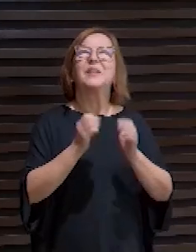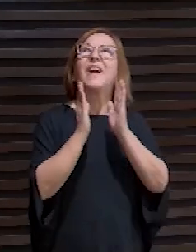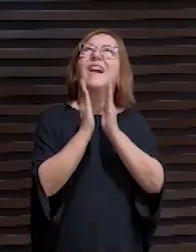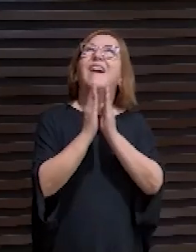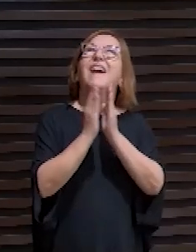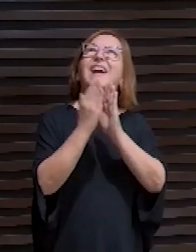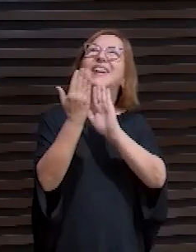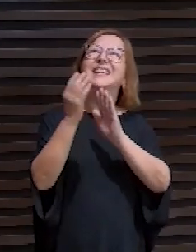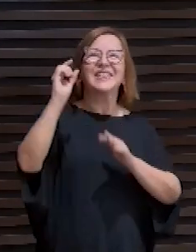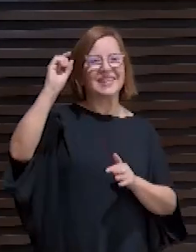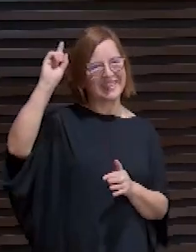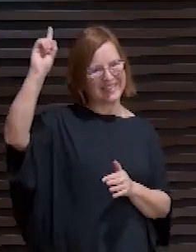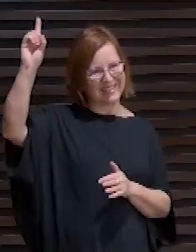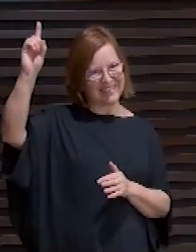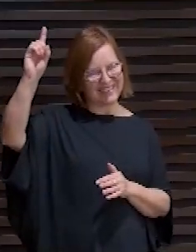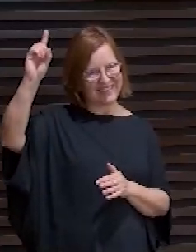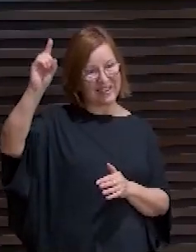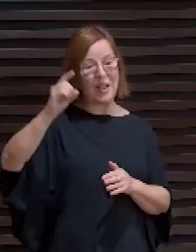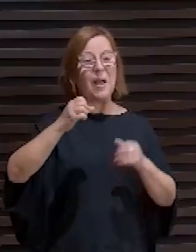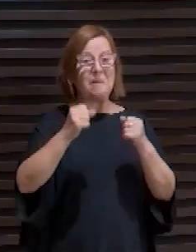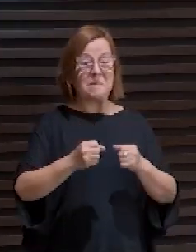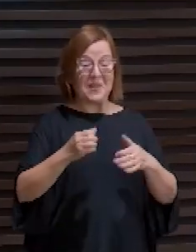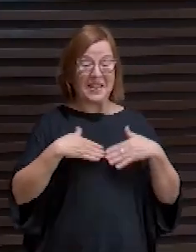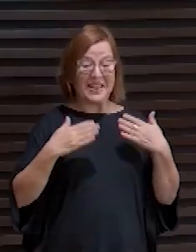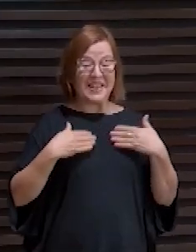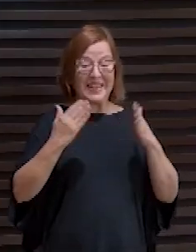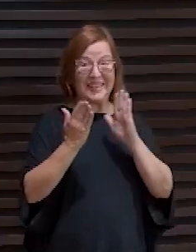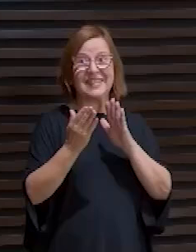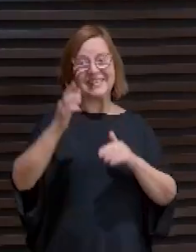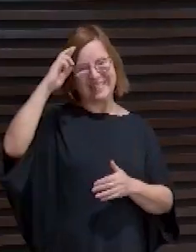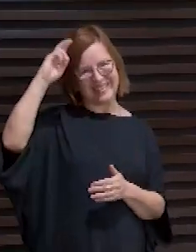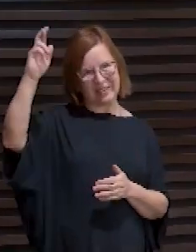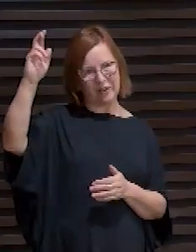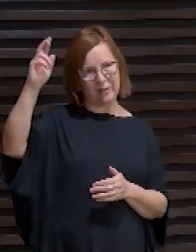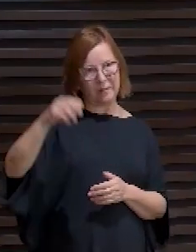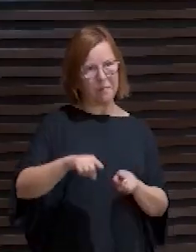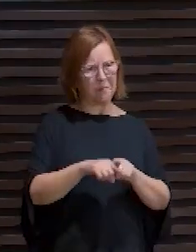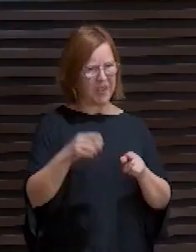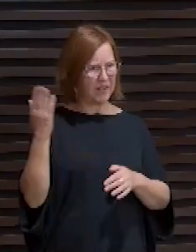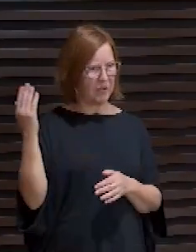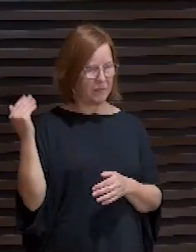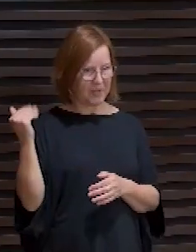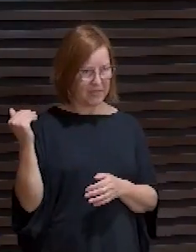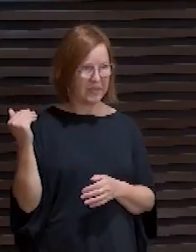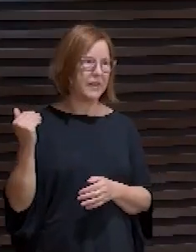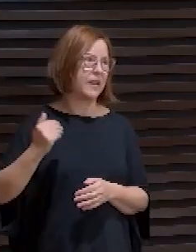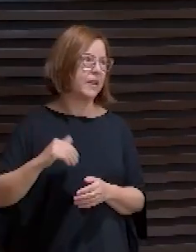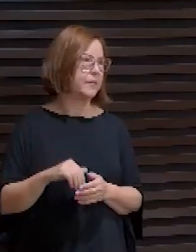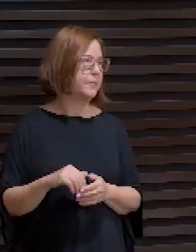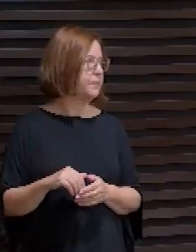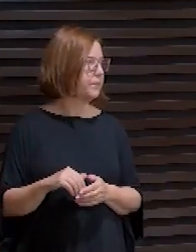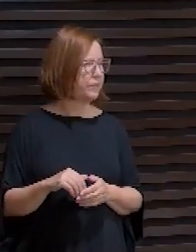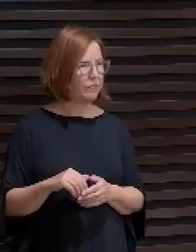diante dEle. Mas aquele povo tinha uma separação, porque eles tinham algo que Deus aboliu, acabou